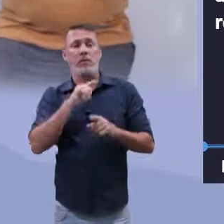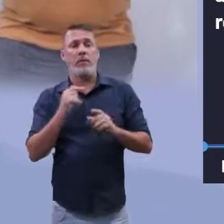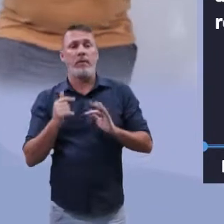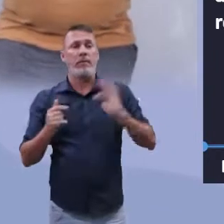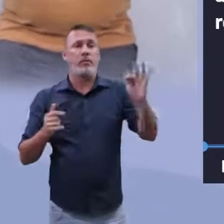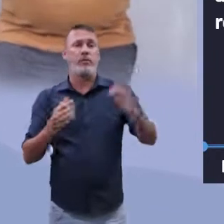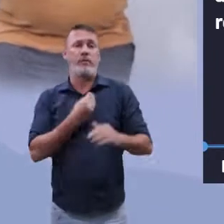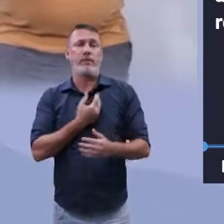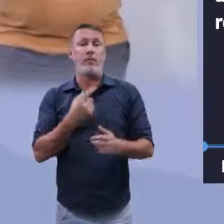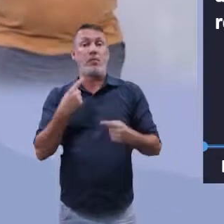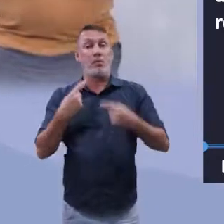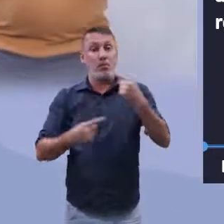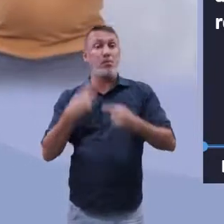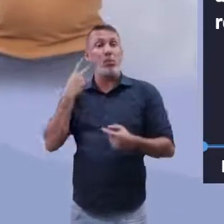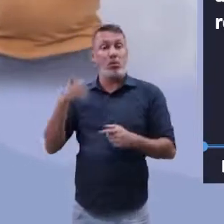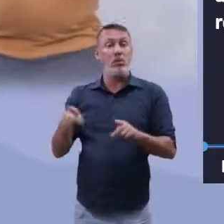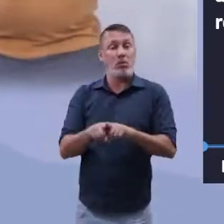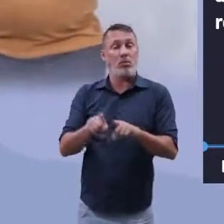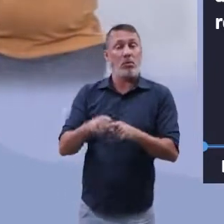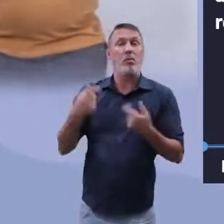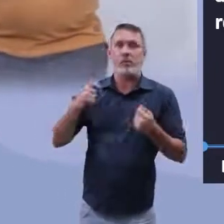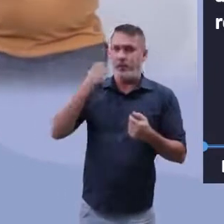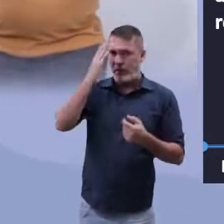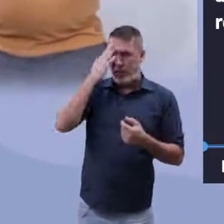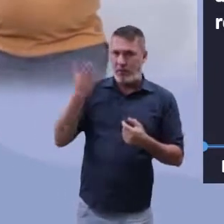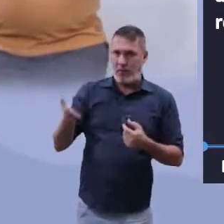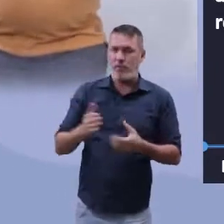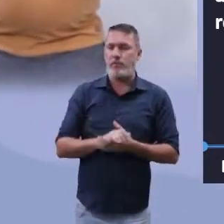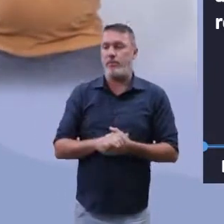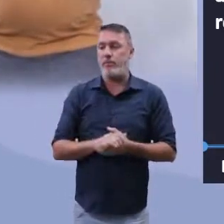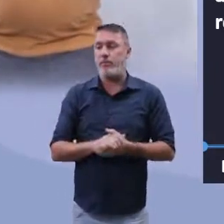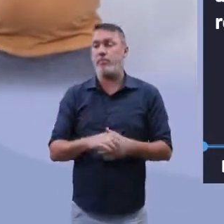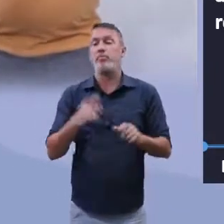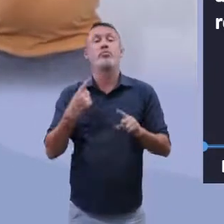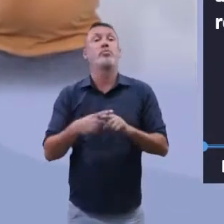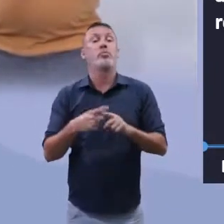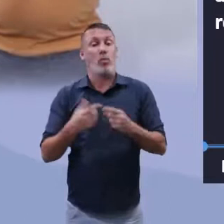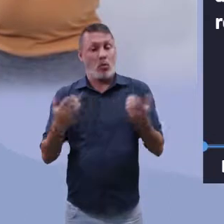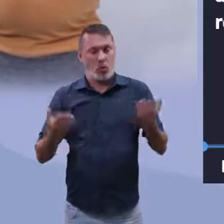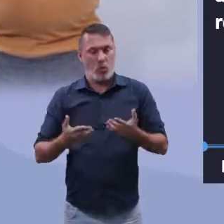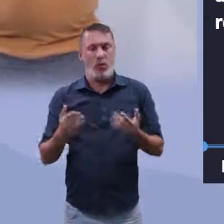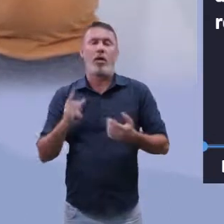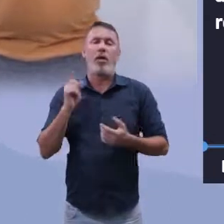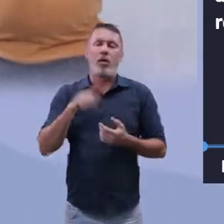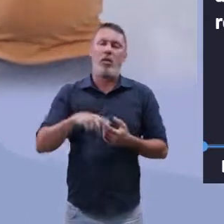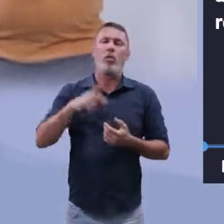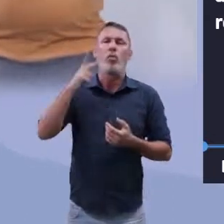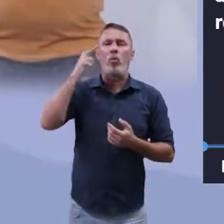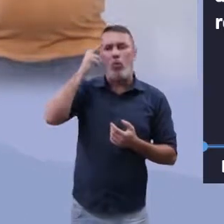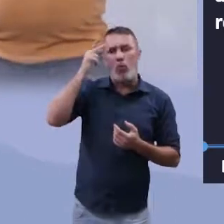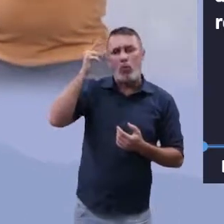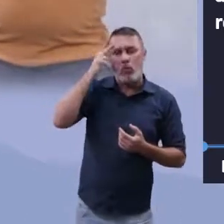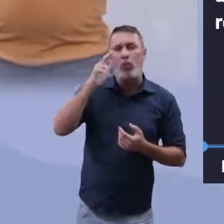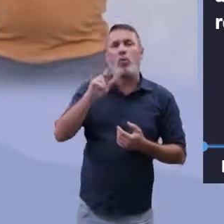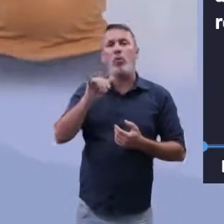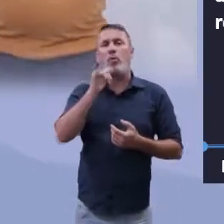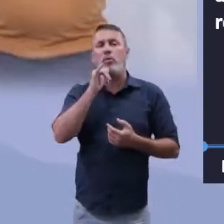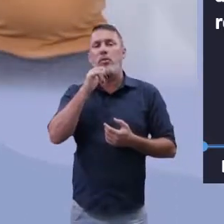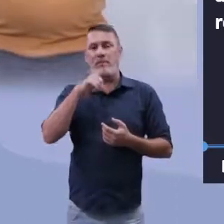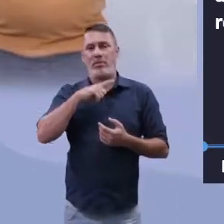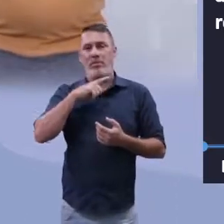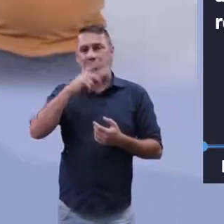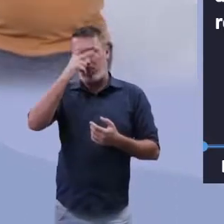rumos, vários rumos, principalmente políticos. Nós temos que entender isso aí. Por quê? Hoje é muito comum o tal